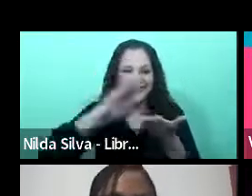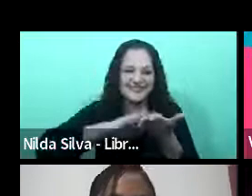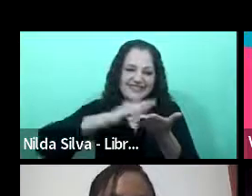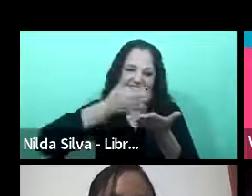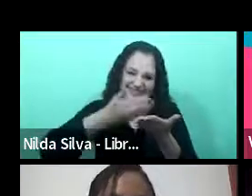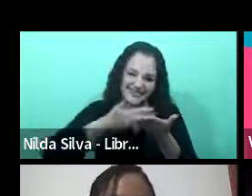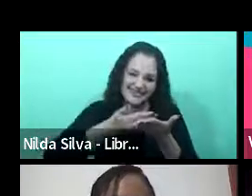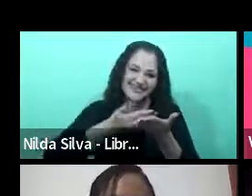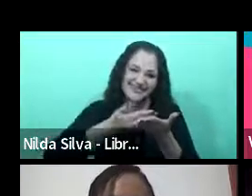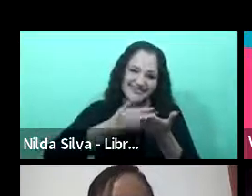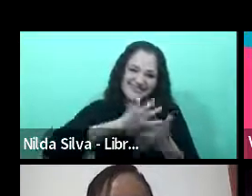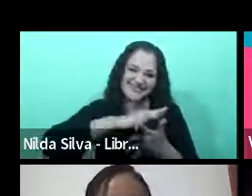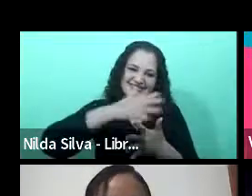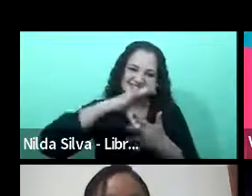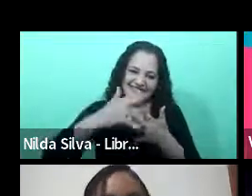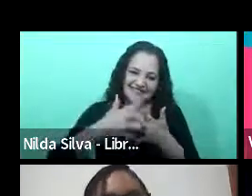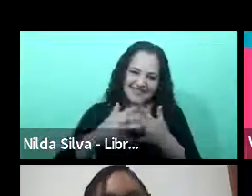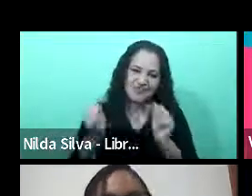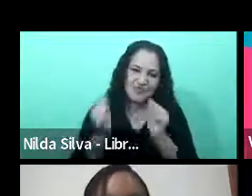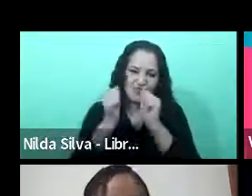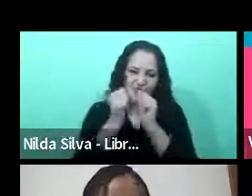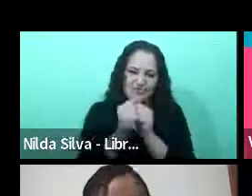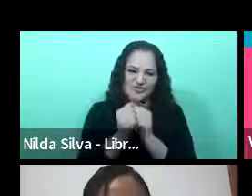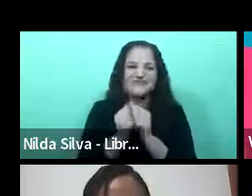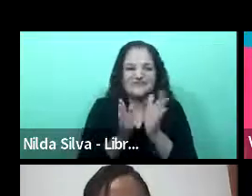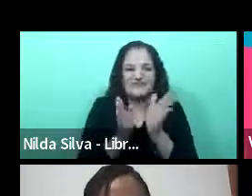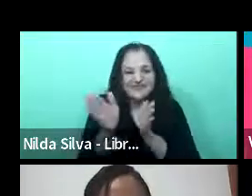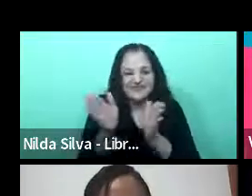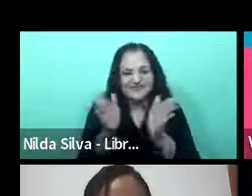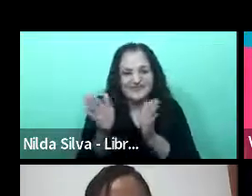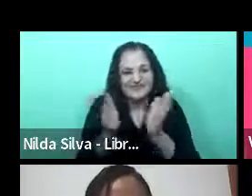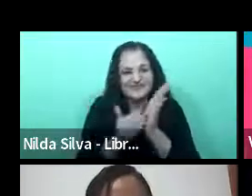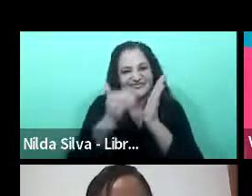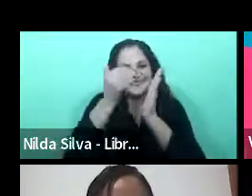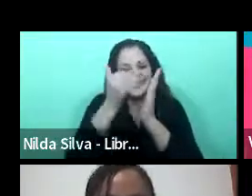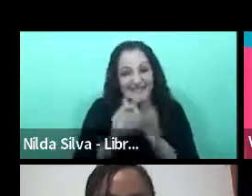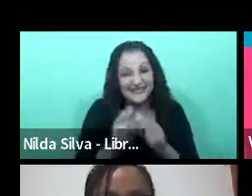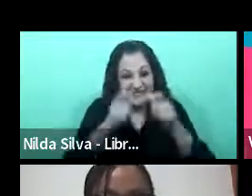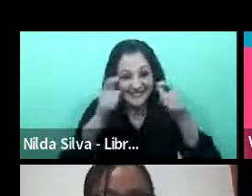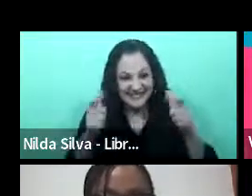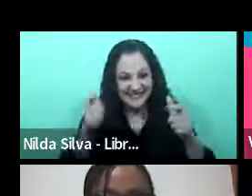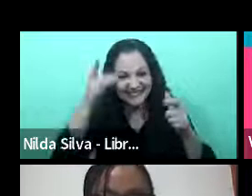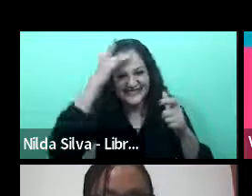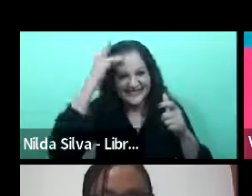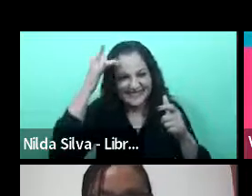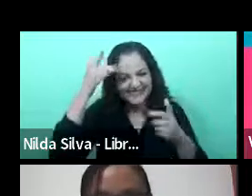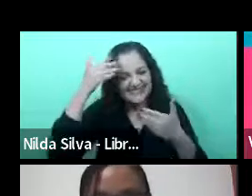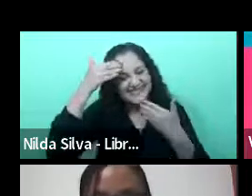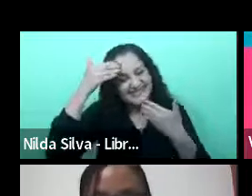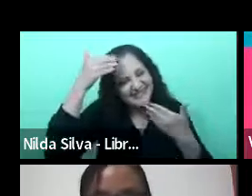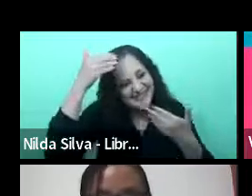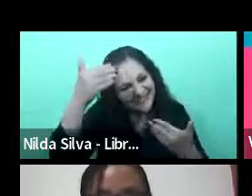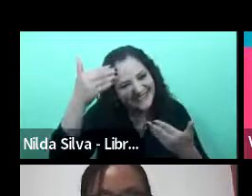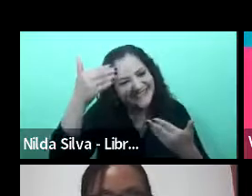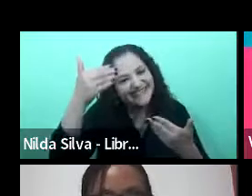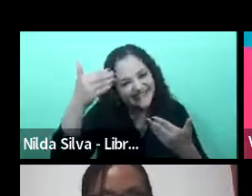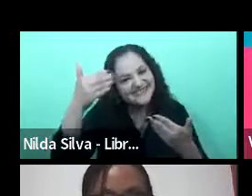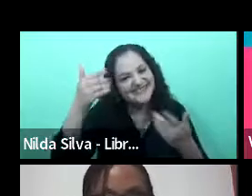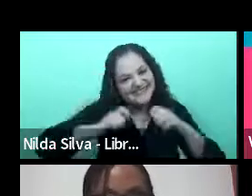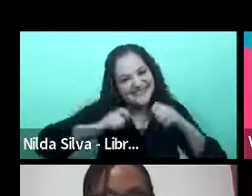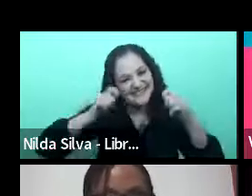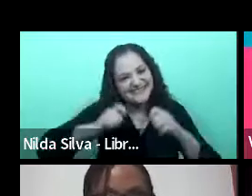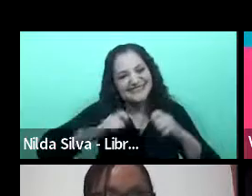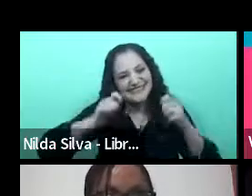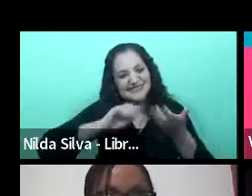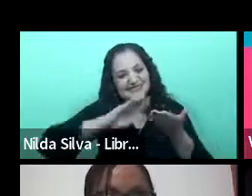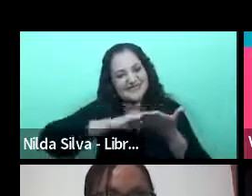nosso evento um evento mais acessível para mais pessoas. Então, queria deixar o nosso muito obrigada a essa possibilidade